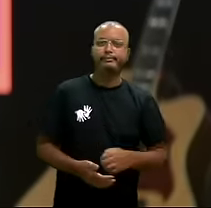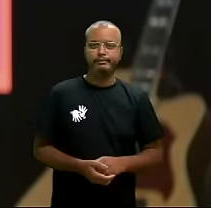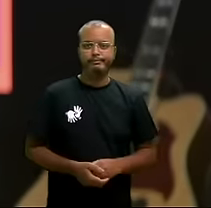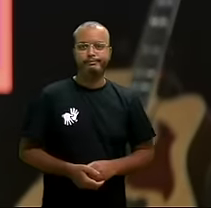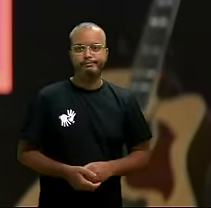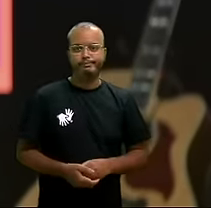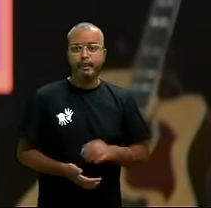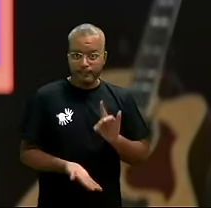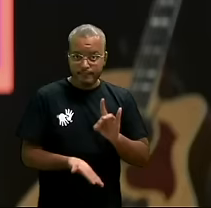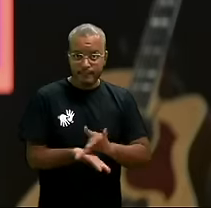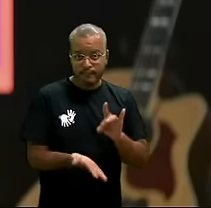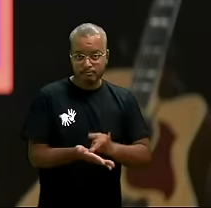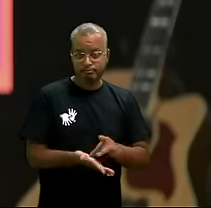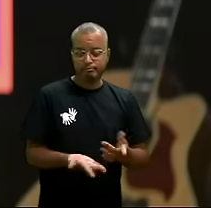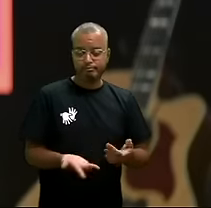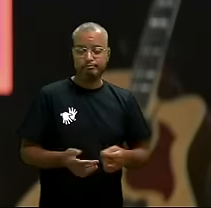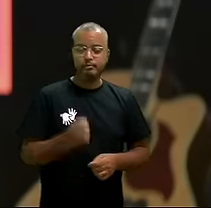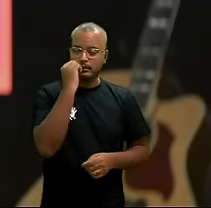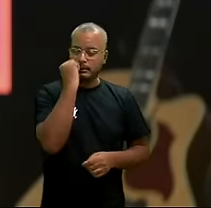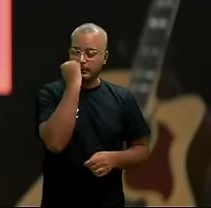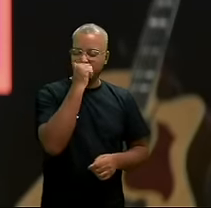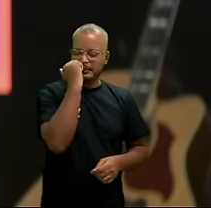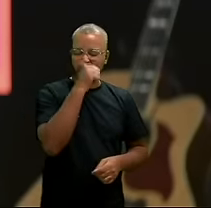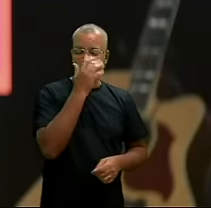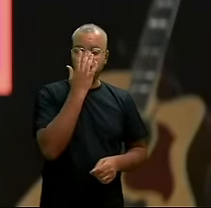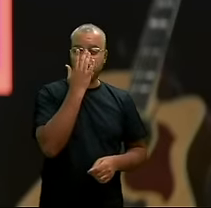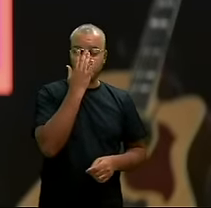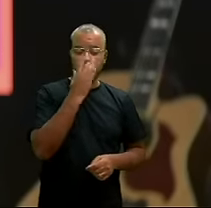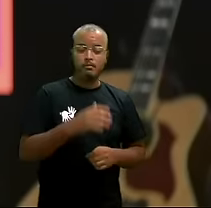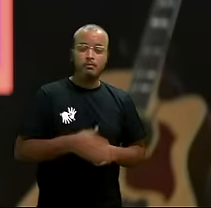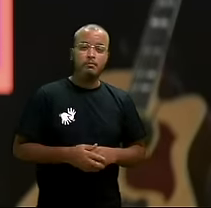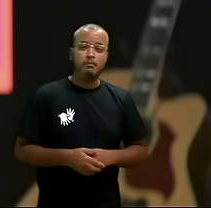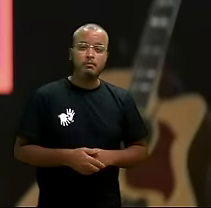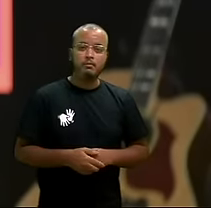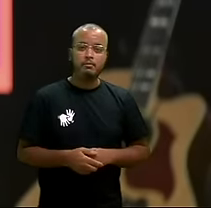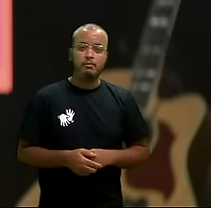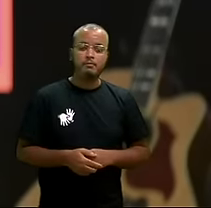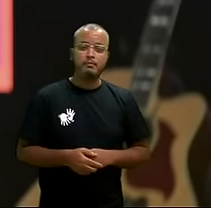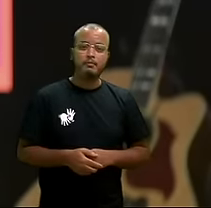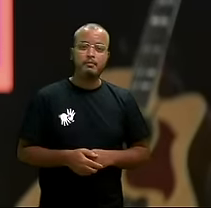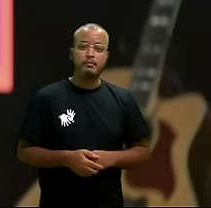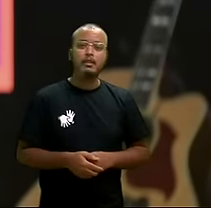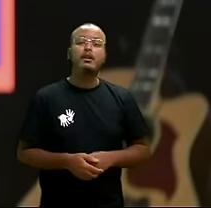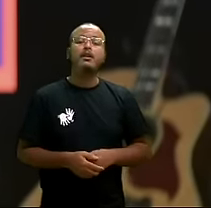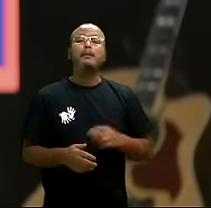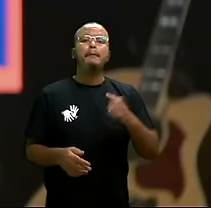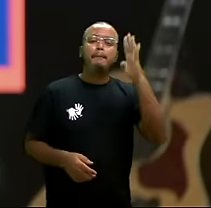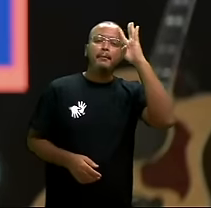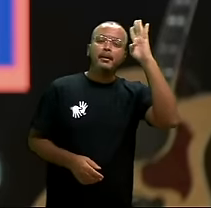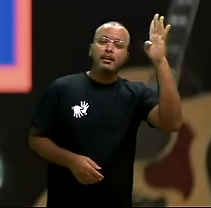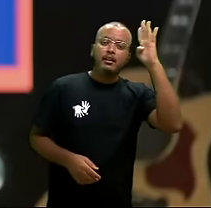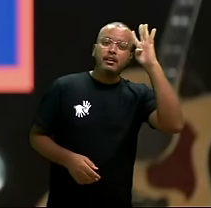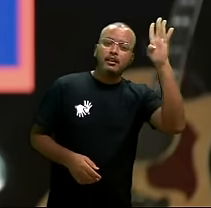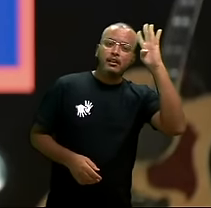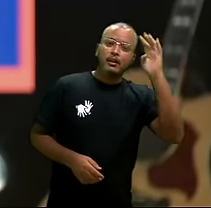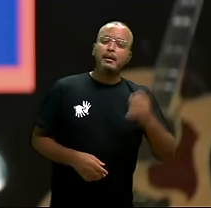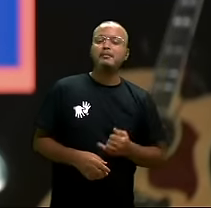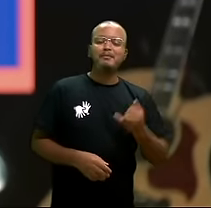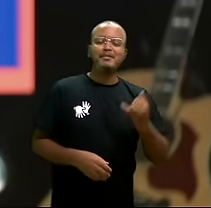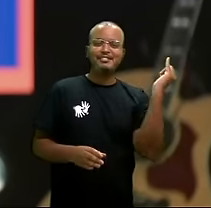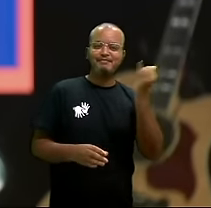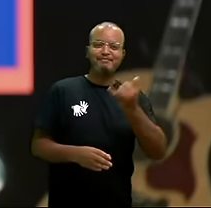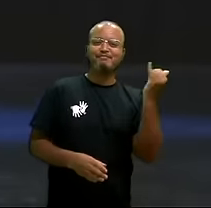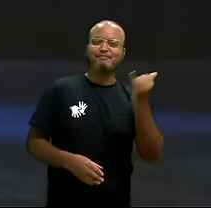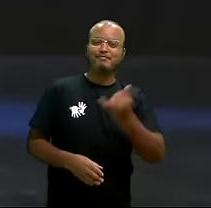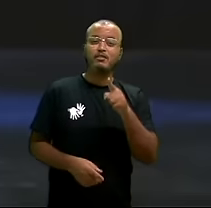assim. Tá? Finge que você nunca foi assim. Pessoal mandando mensagem para você, você não quer responder não, porque está muito bança